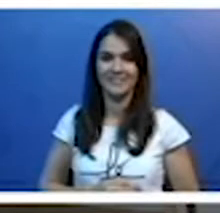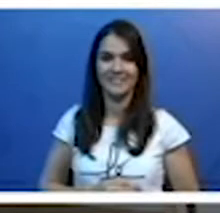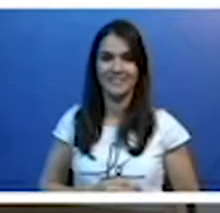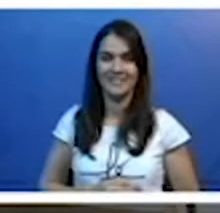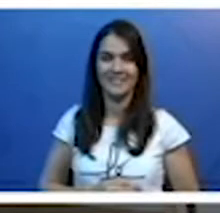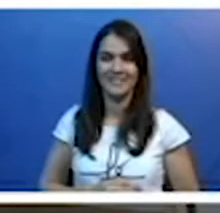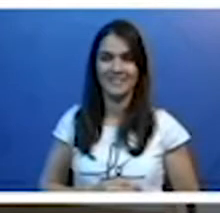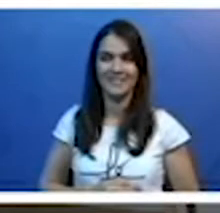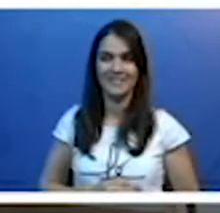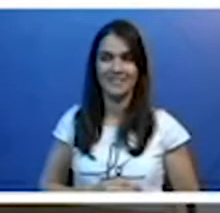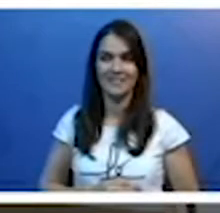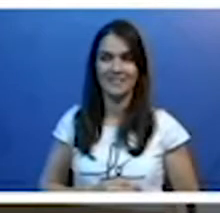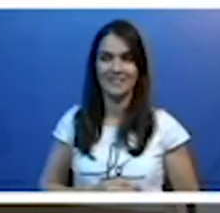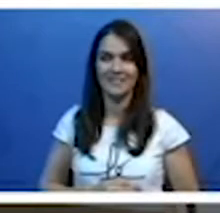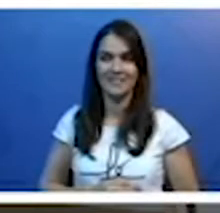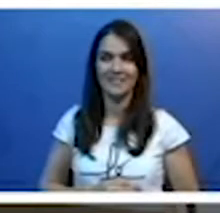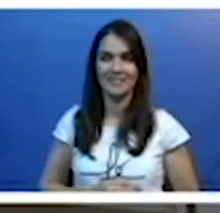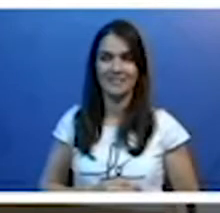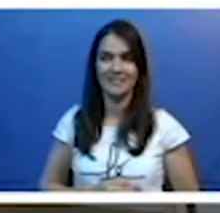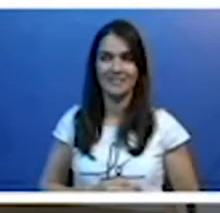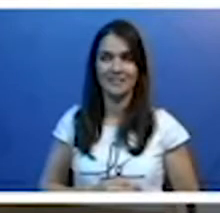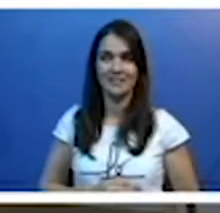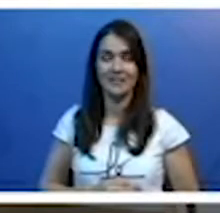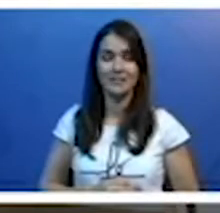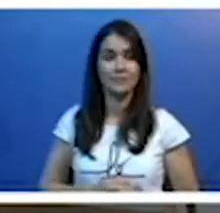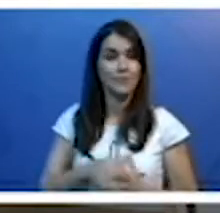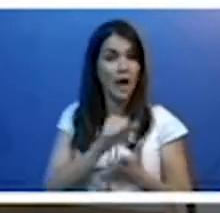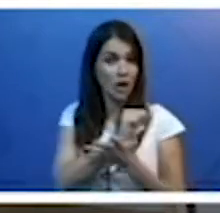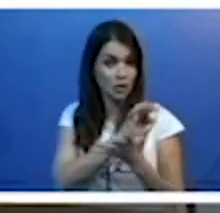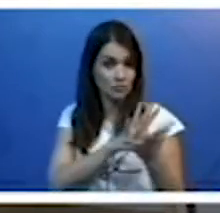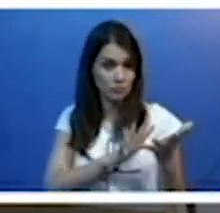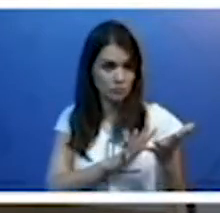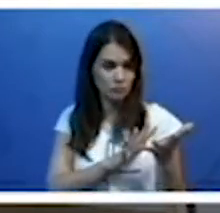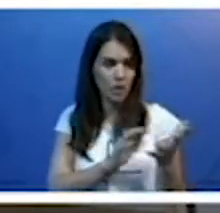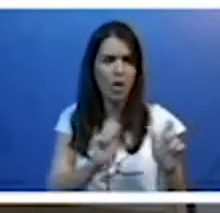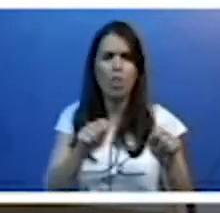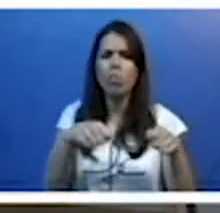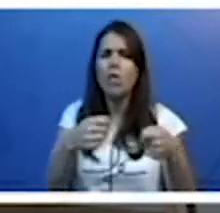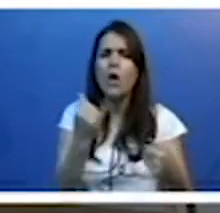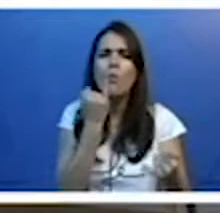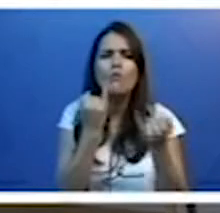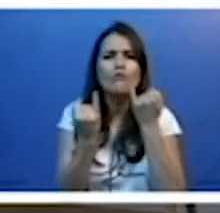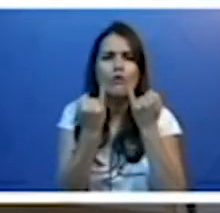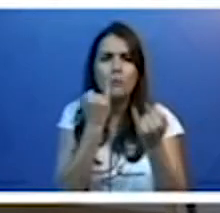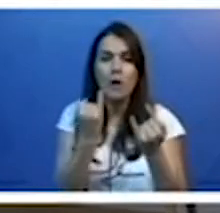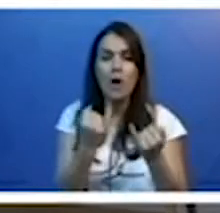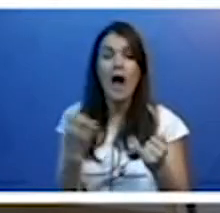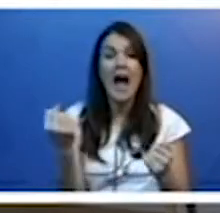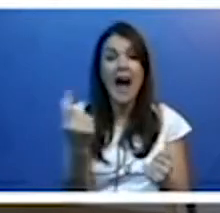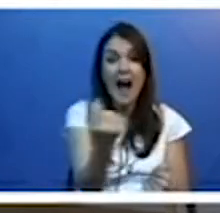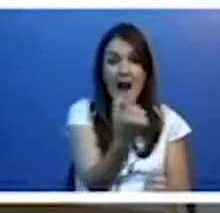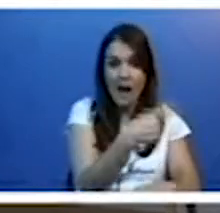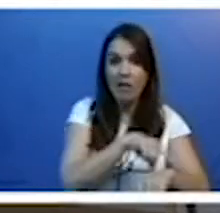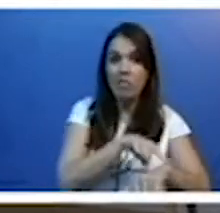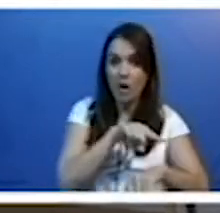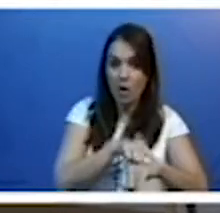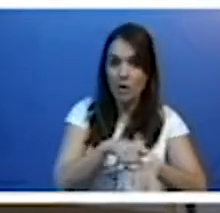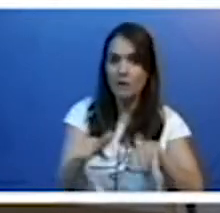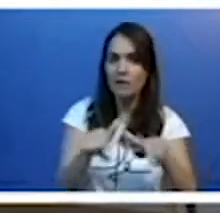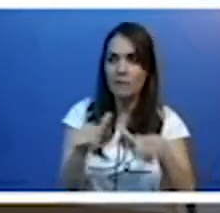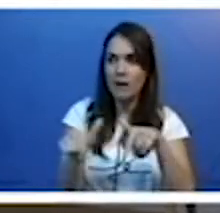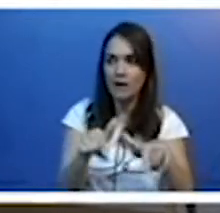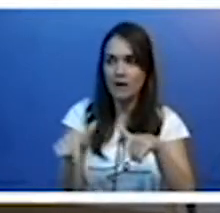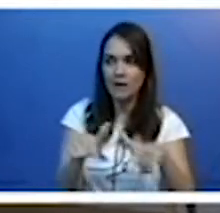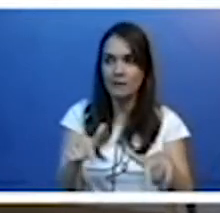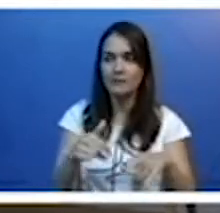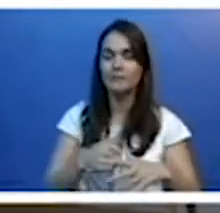o exercício te deu de informação que cada hora trabalhada,